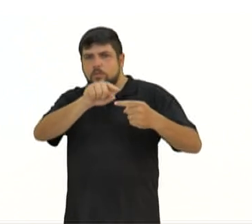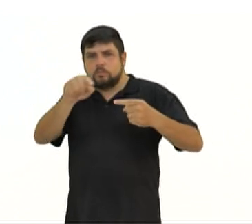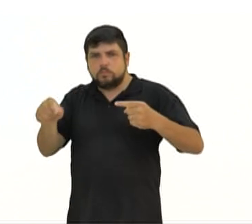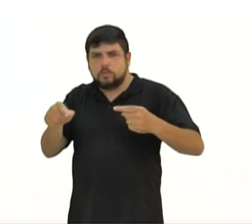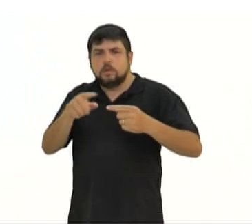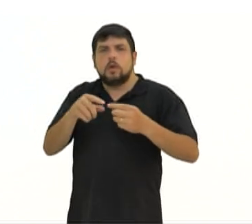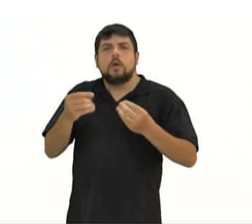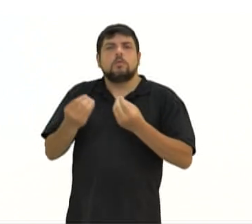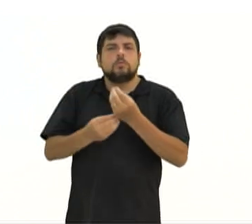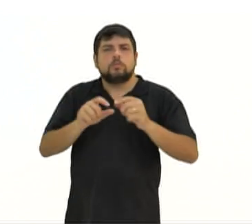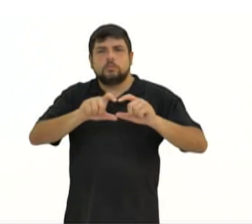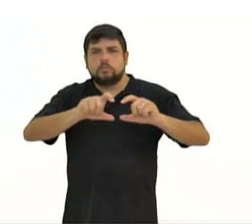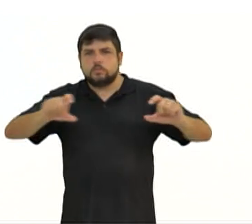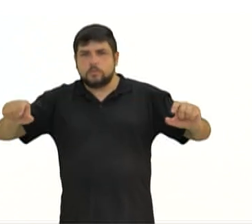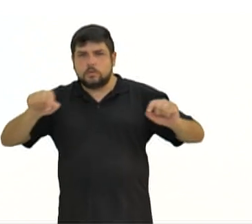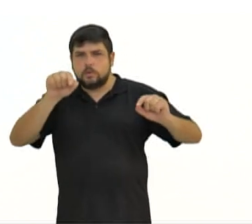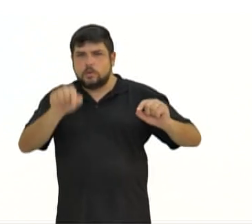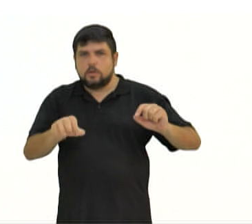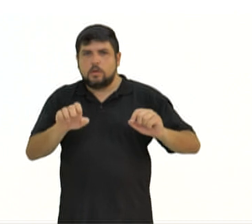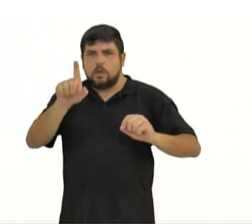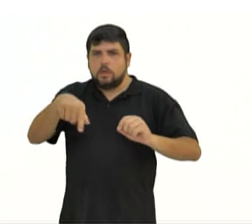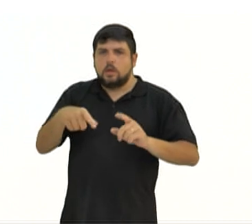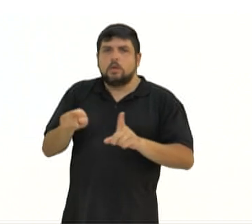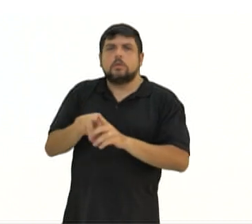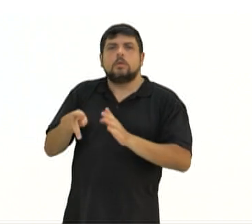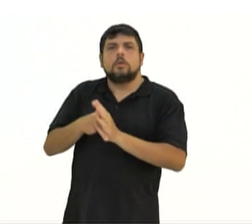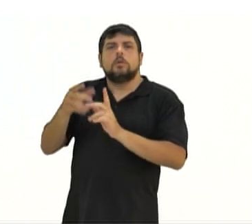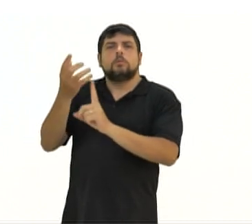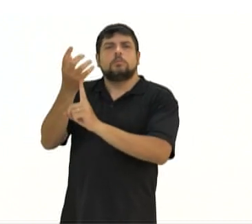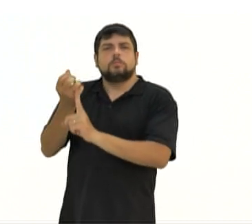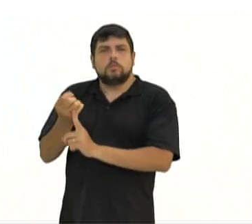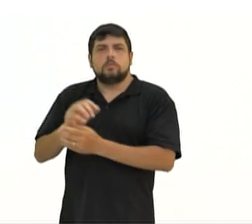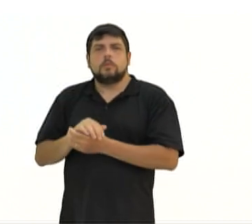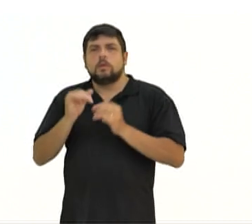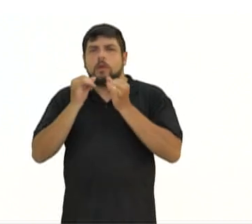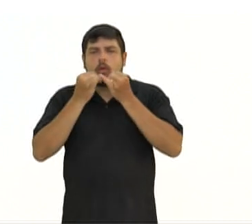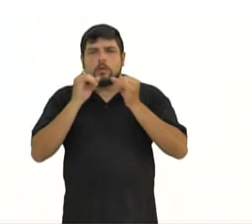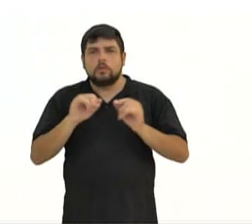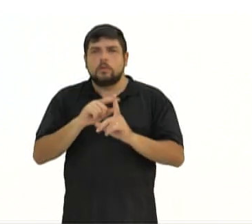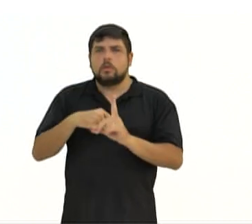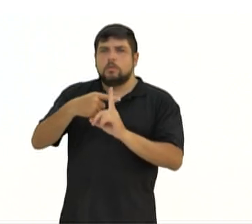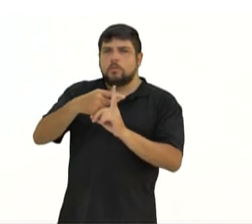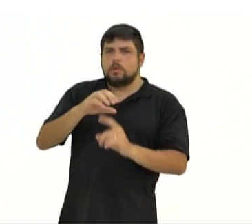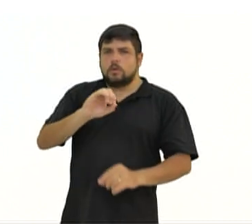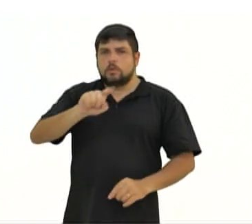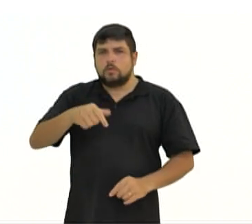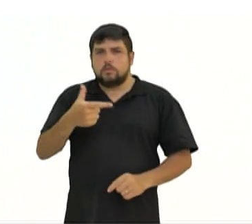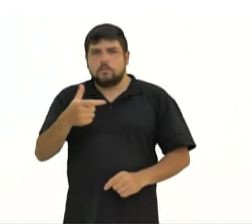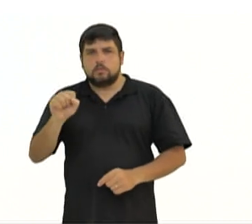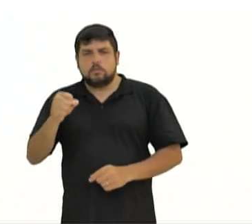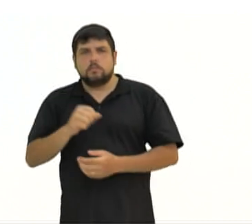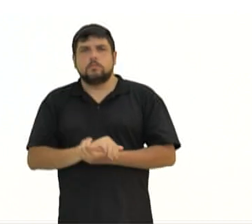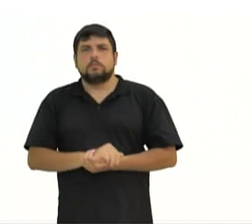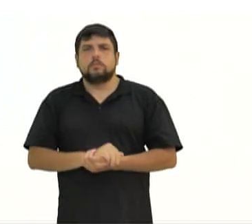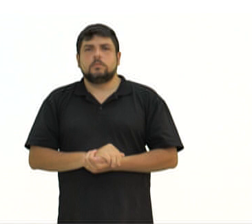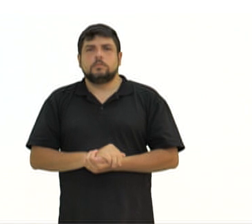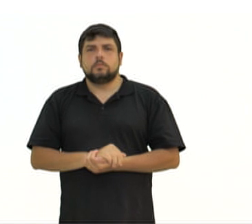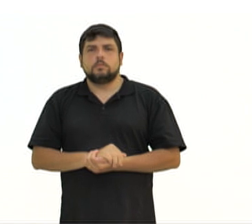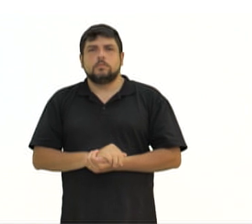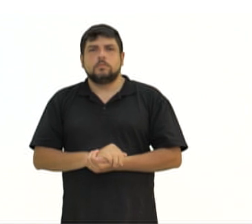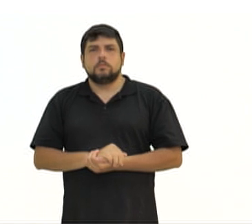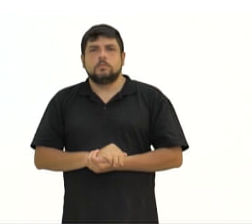equação aqui do cobalto é uma equação de oxidação e a energia mais 0,28 volts. Se eu estou